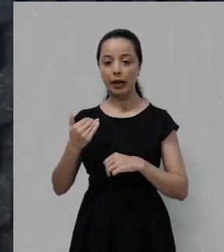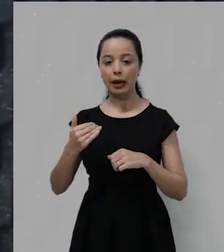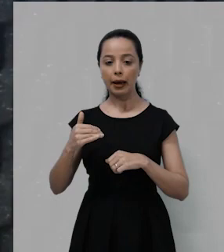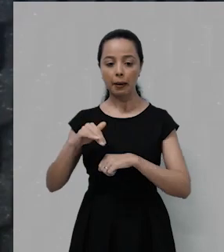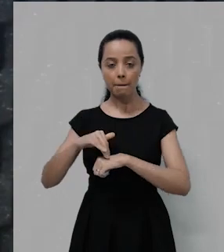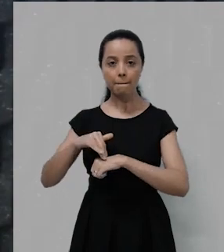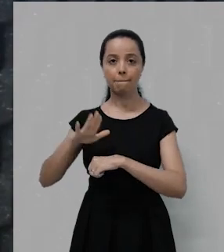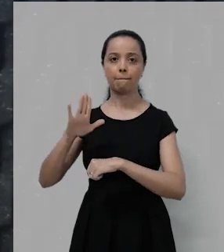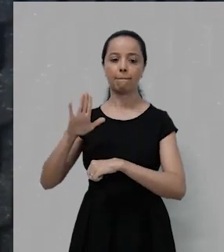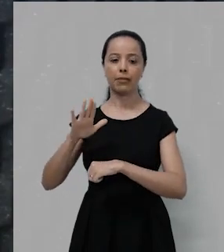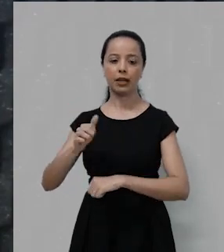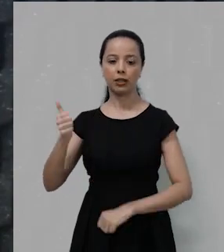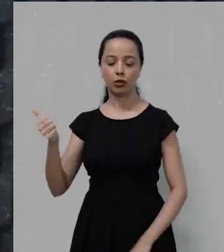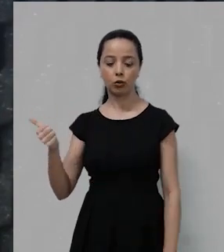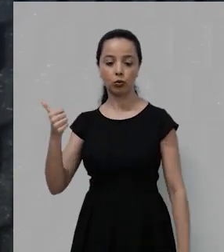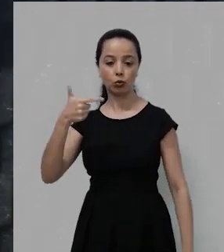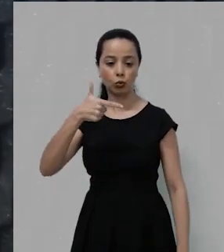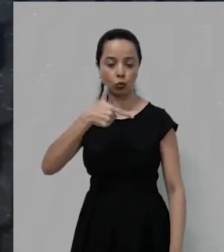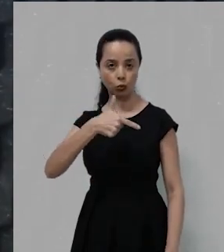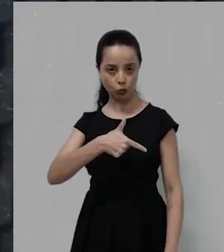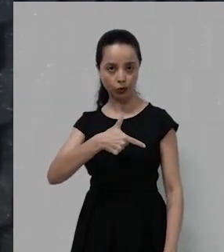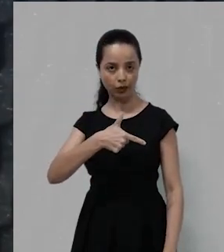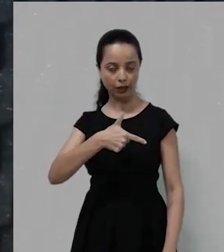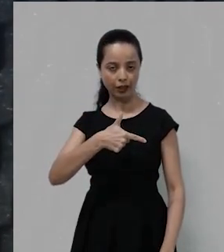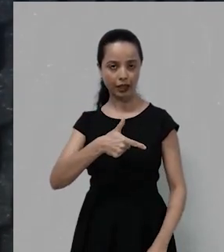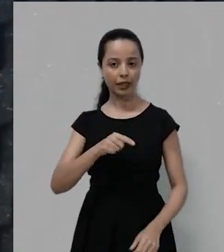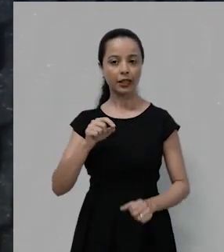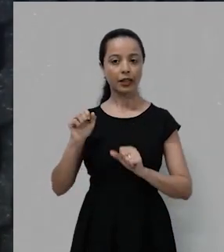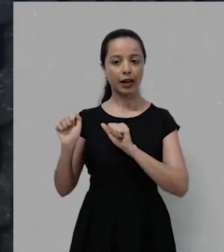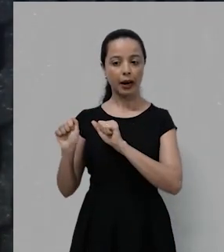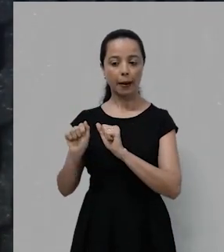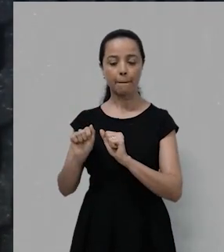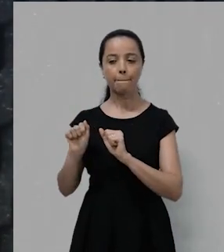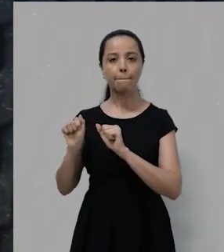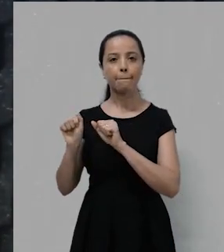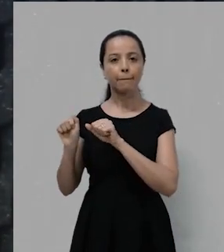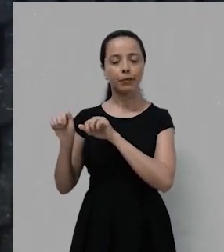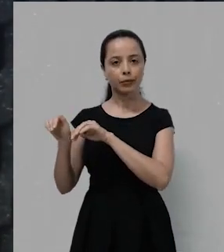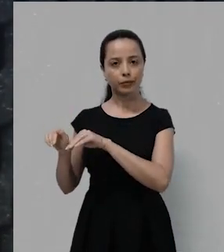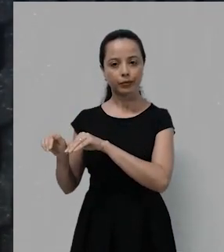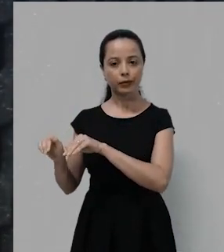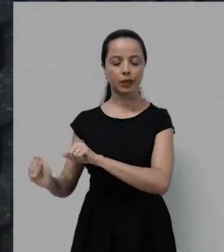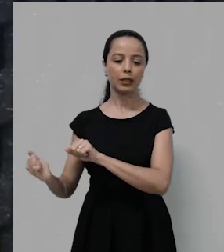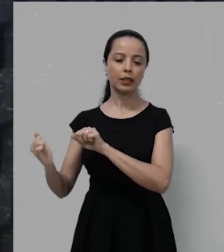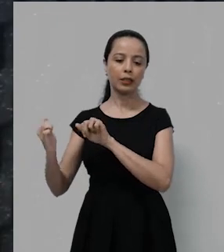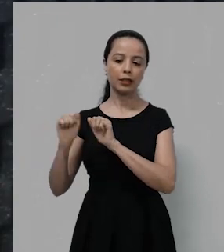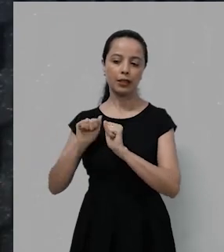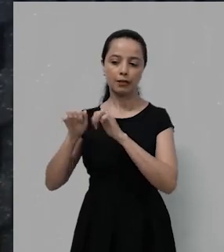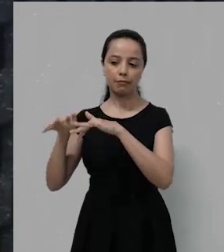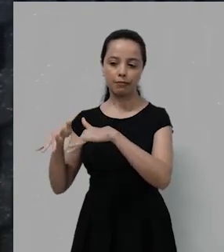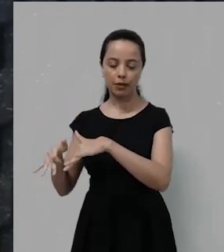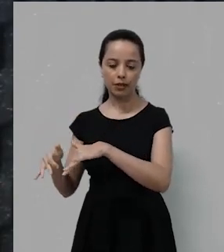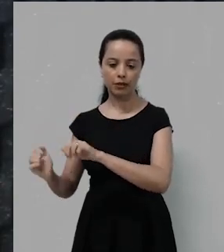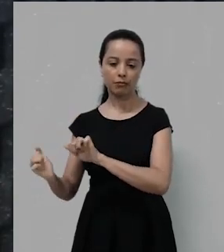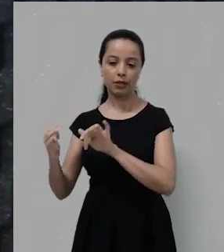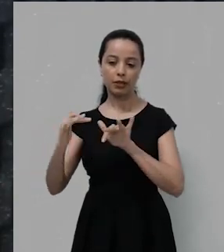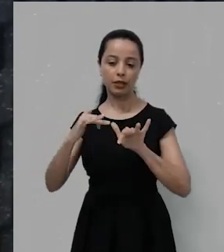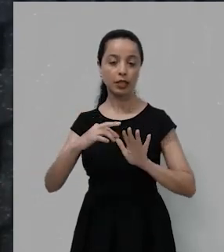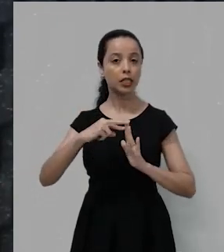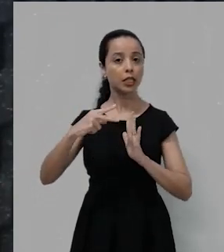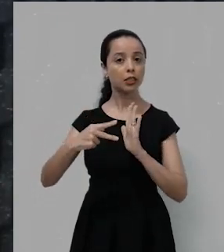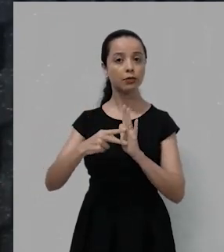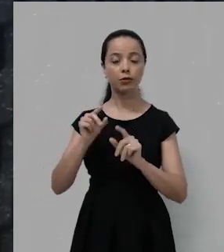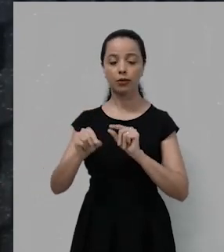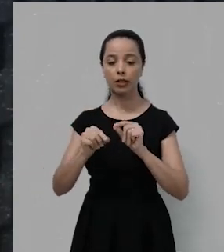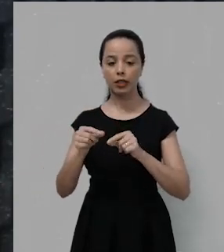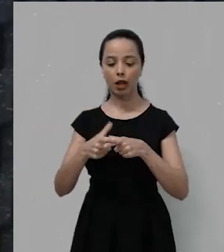subtração que há entre imigração e emigração. Isso significa que essa população está em crescimento,